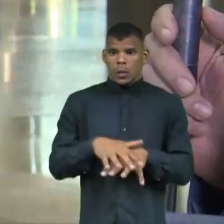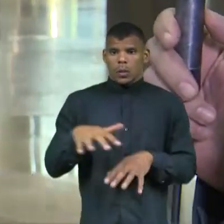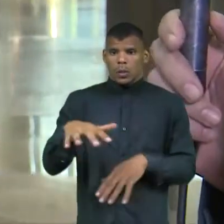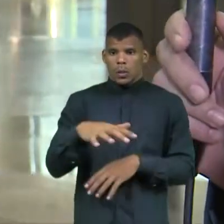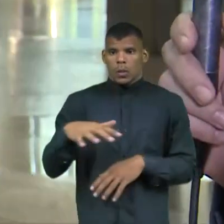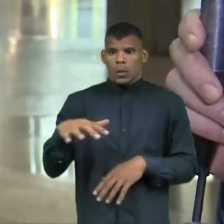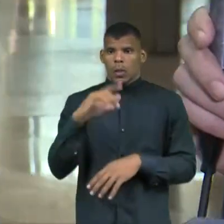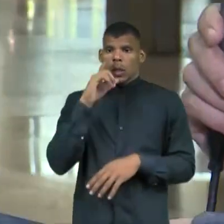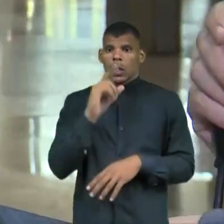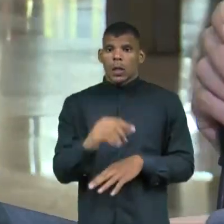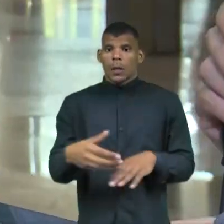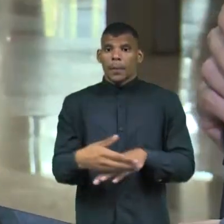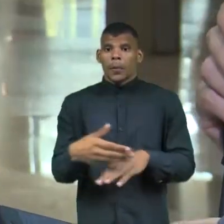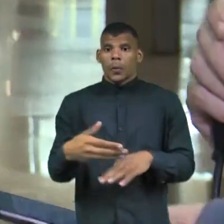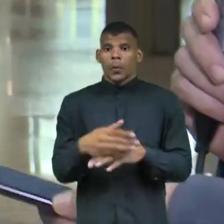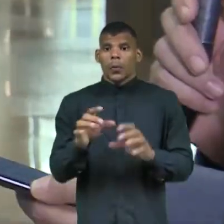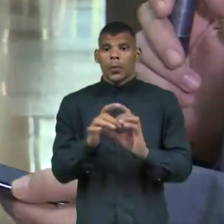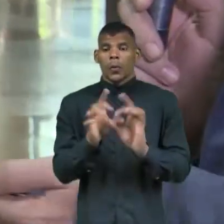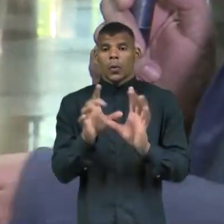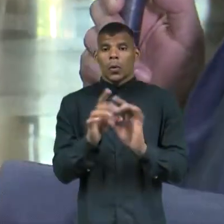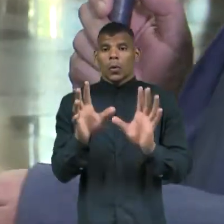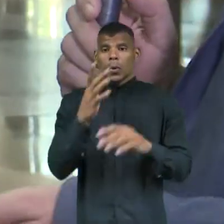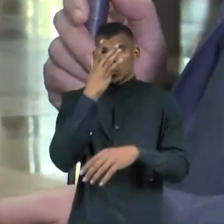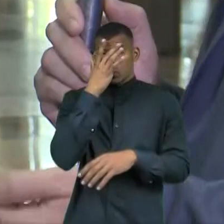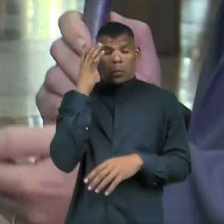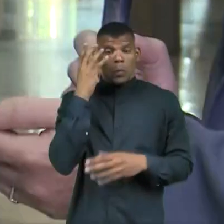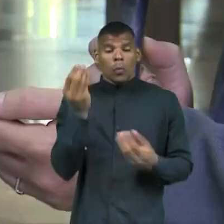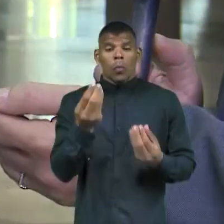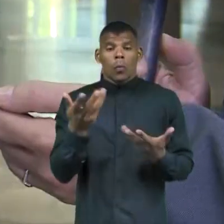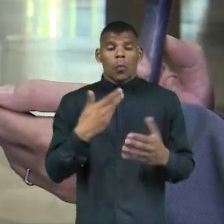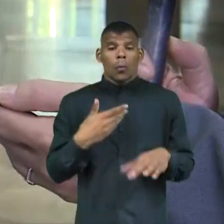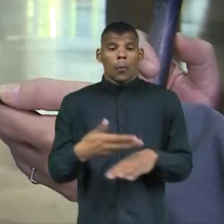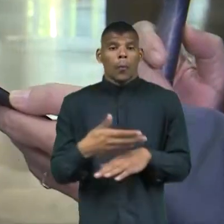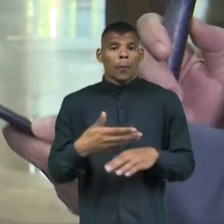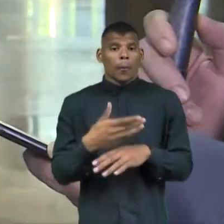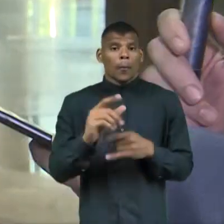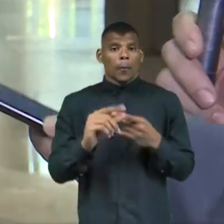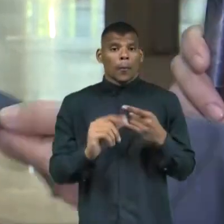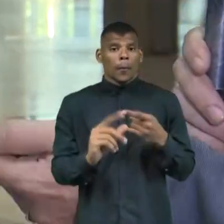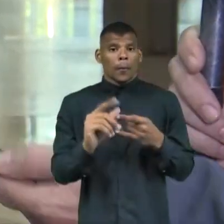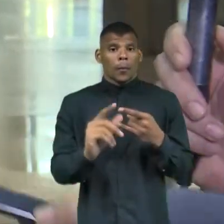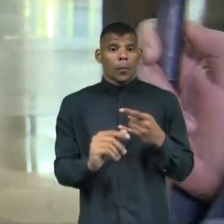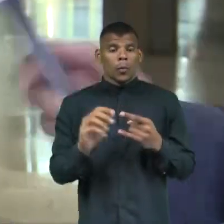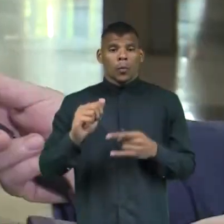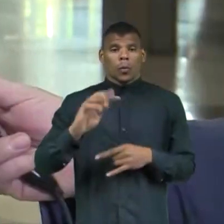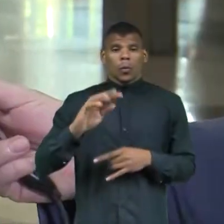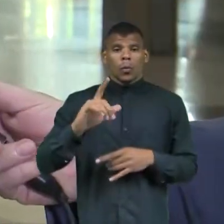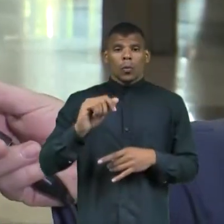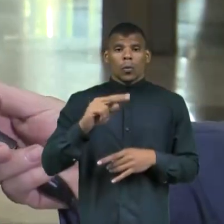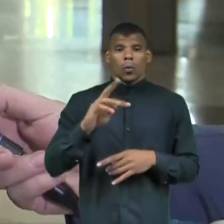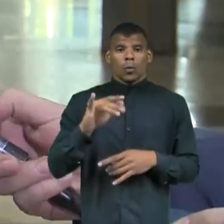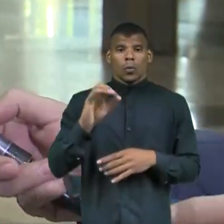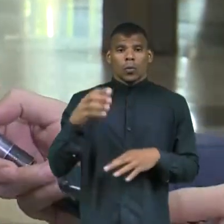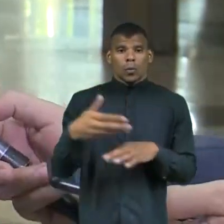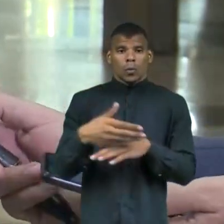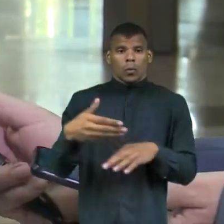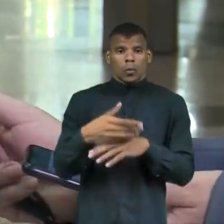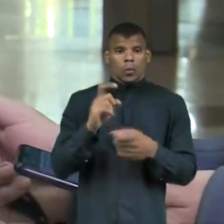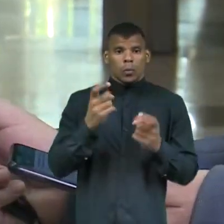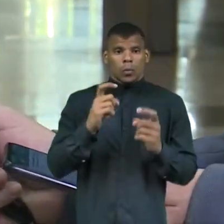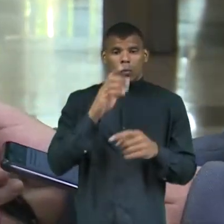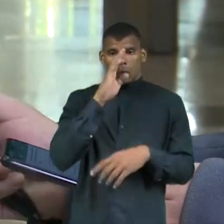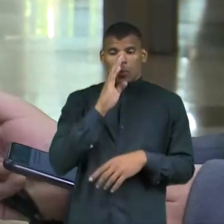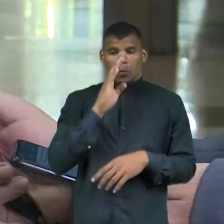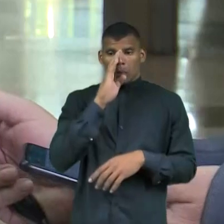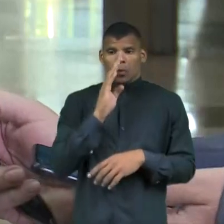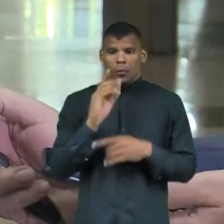é que vai participar? E as pessoas, como é que fazem para entrar no canal do Instituto Atlântico e acompanhar o debate? É gratuito, né? É no